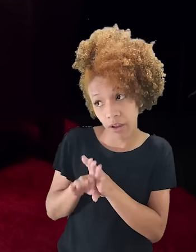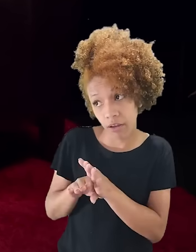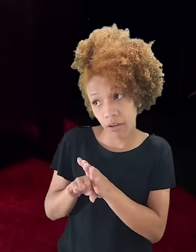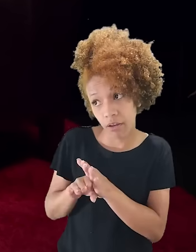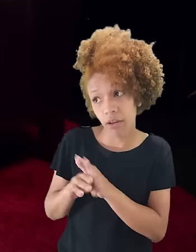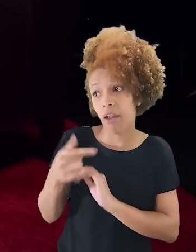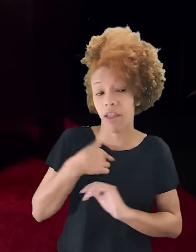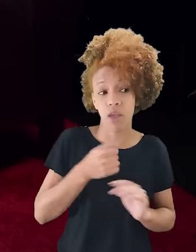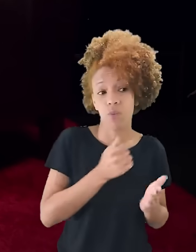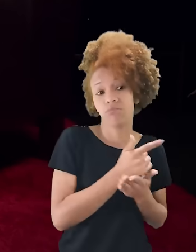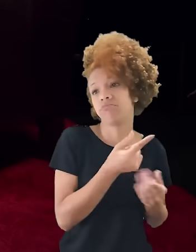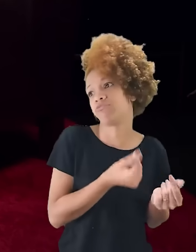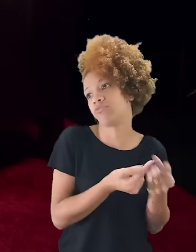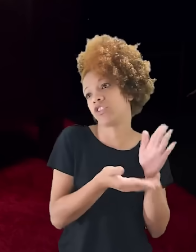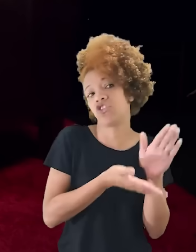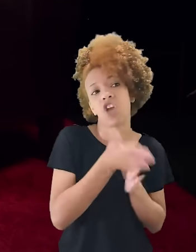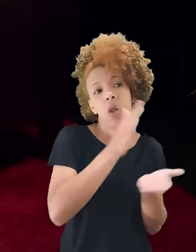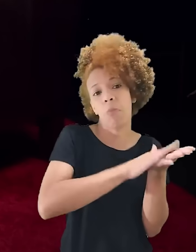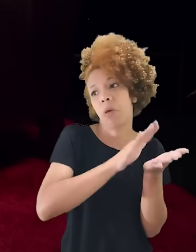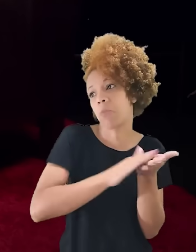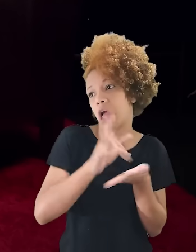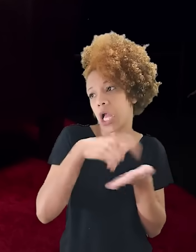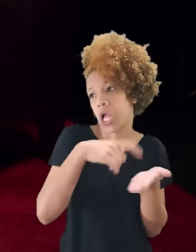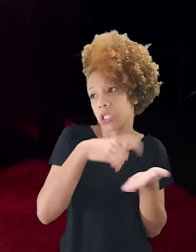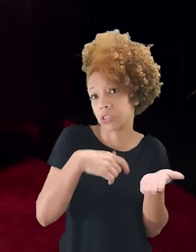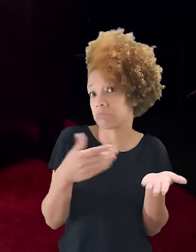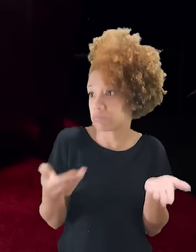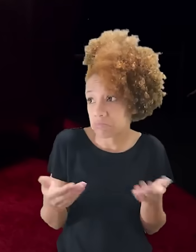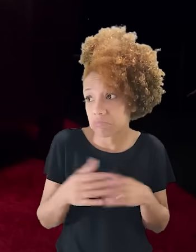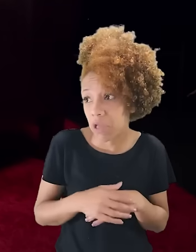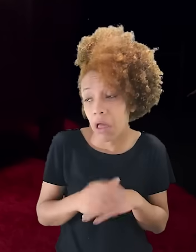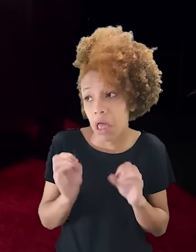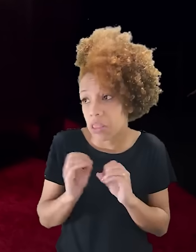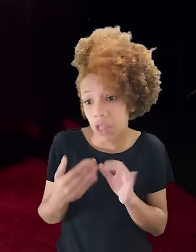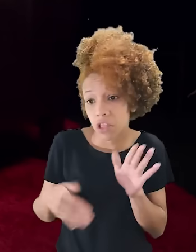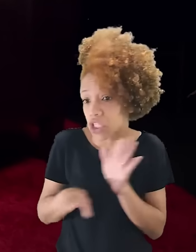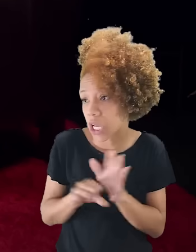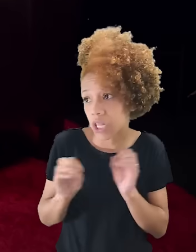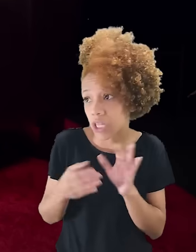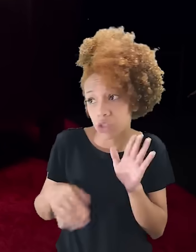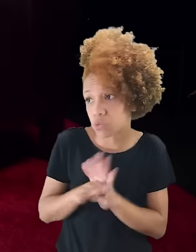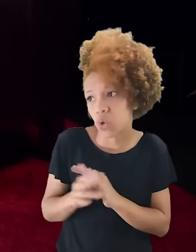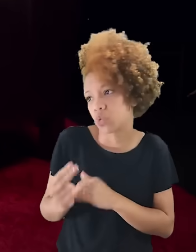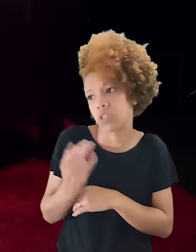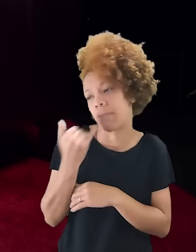chegar eu tava na Galeria Lafaete gastando dinheiro tava com meu cartão de crédito e tals nada deu chegar nada deu chegar não tem como eles ligar ligarem né